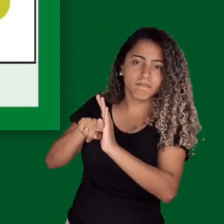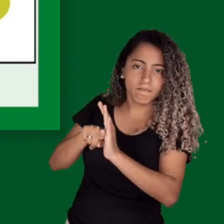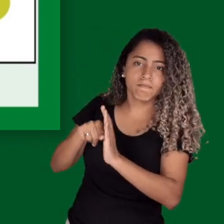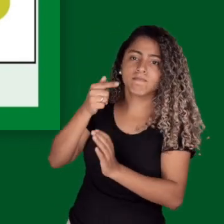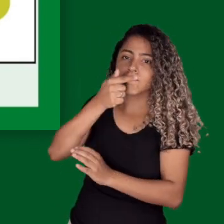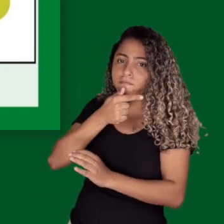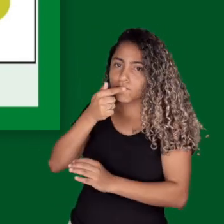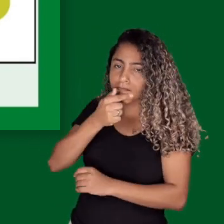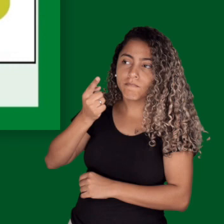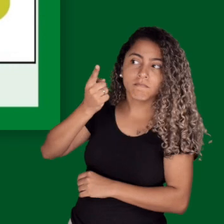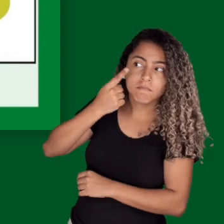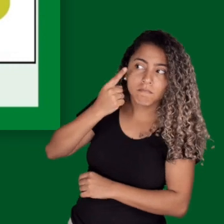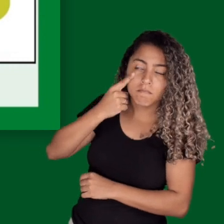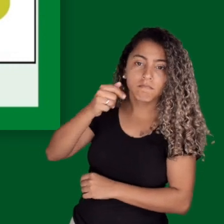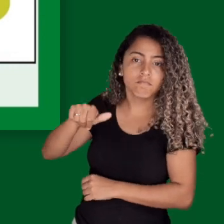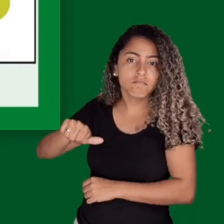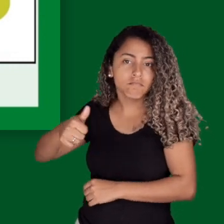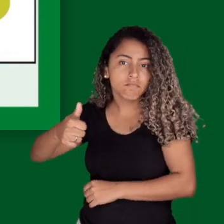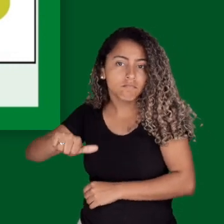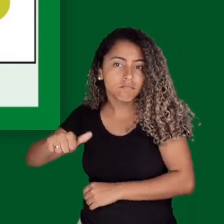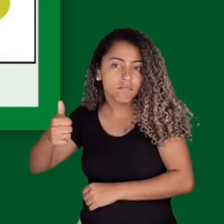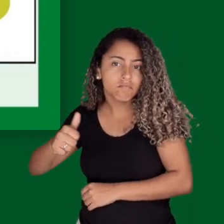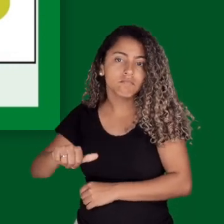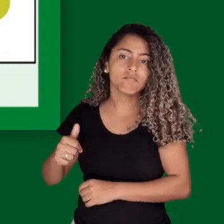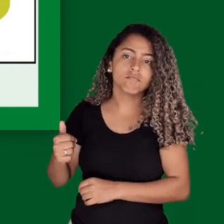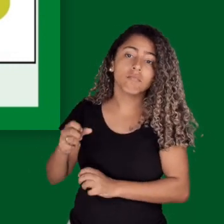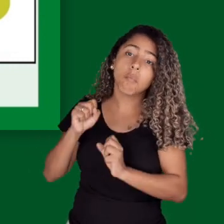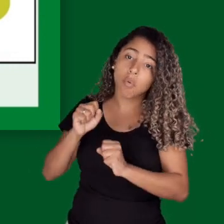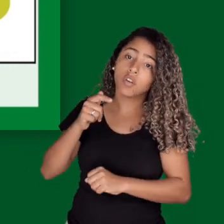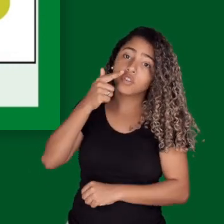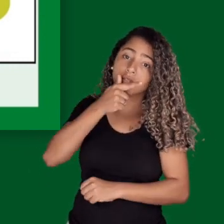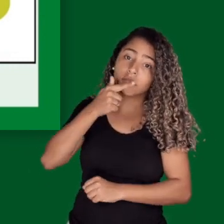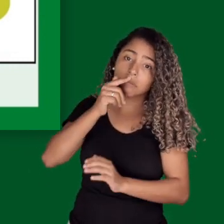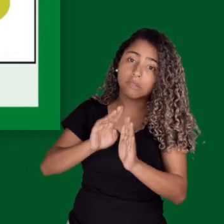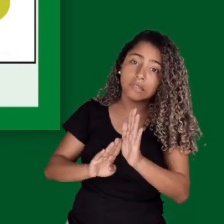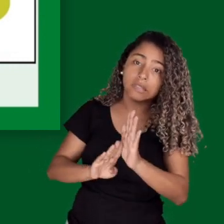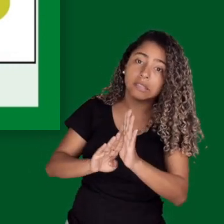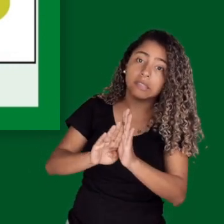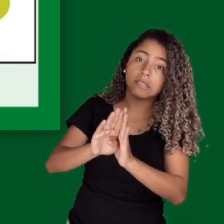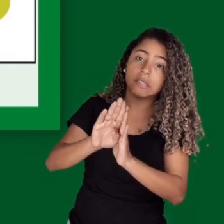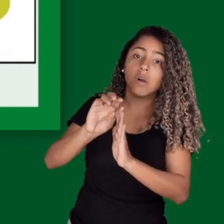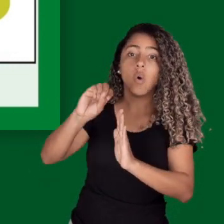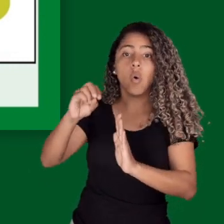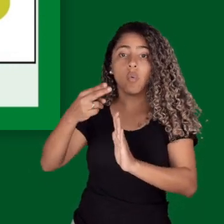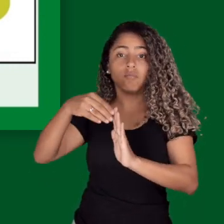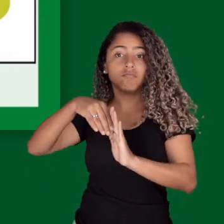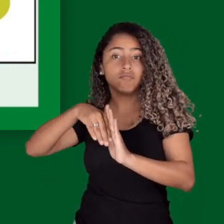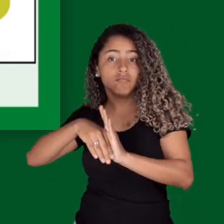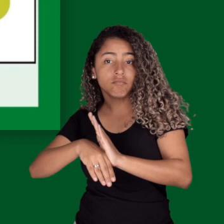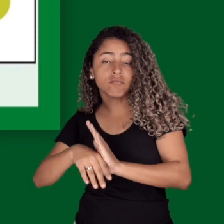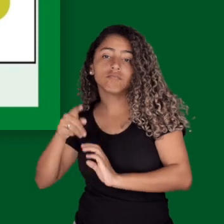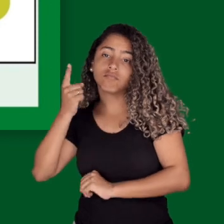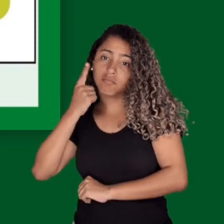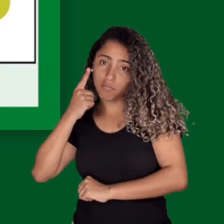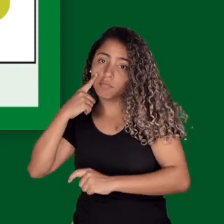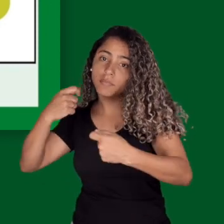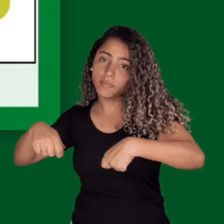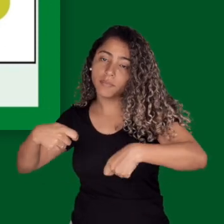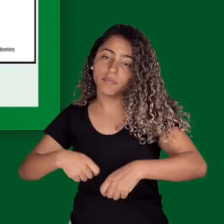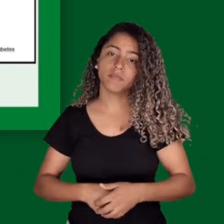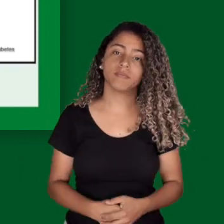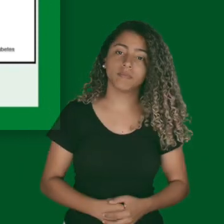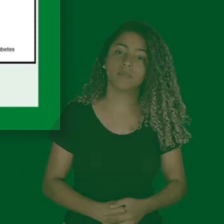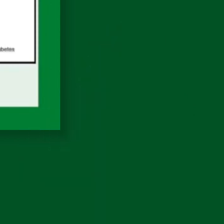glicemia para ver o que está acontecendo, se eles estão tendo algum episódio de glicose alta ou de glicose baixa.